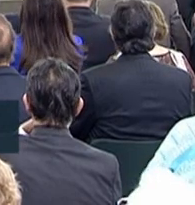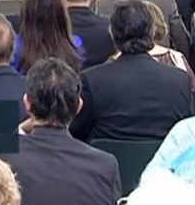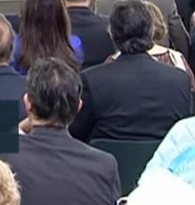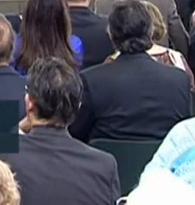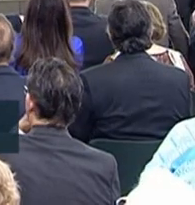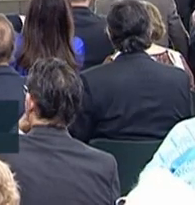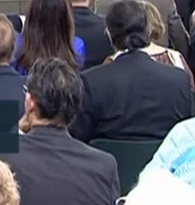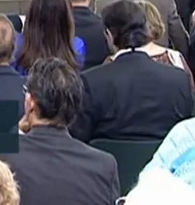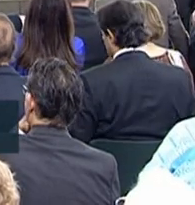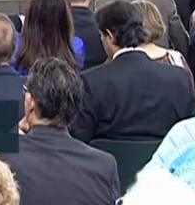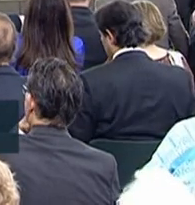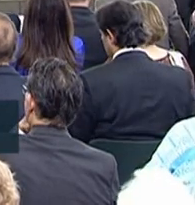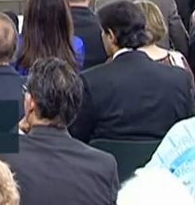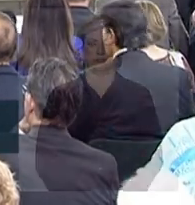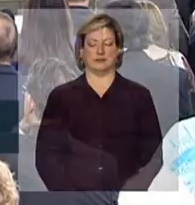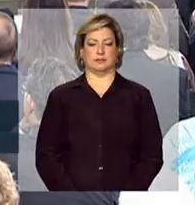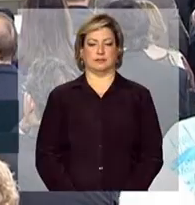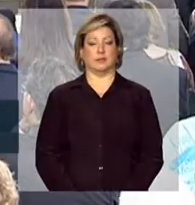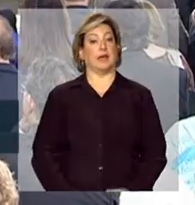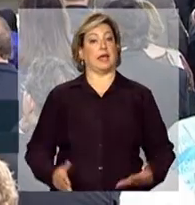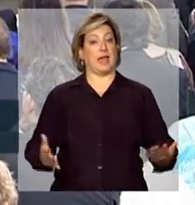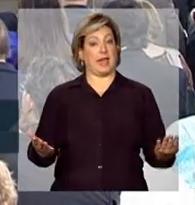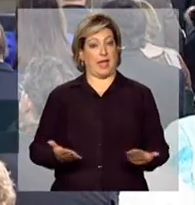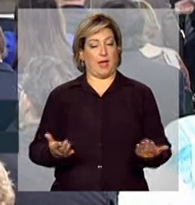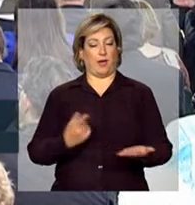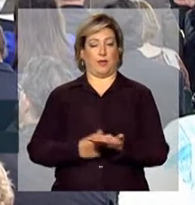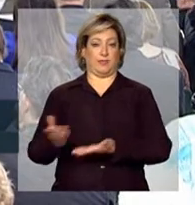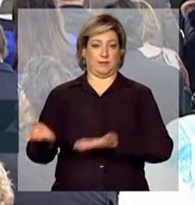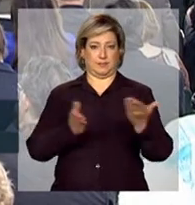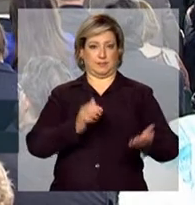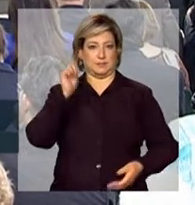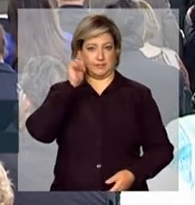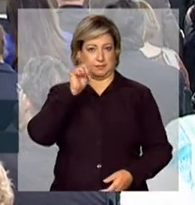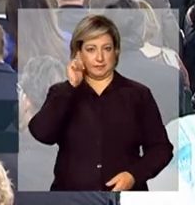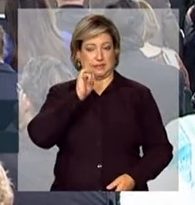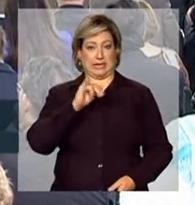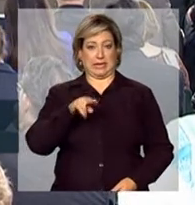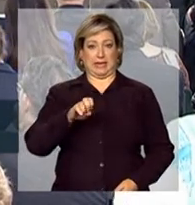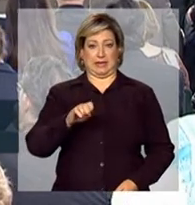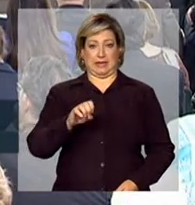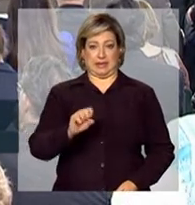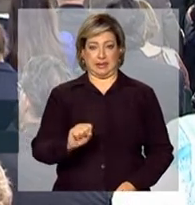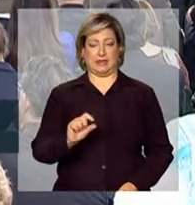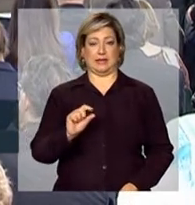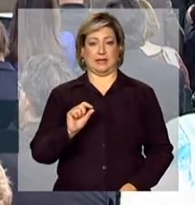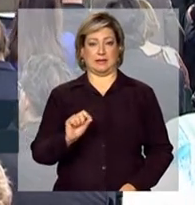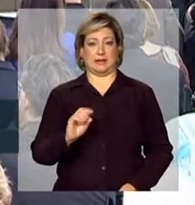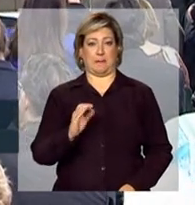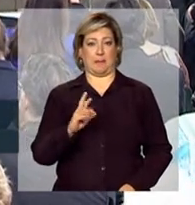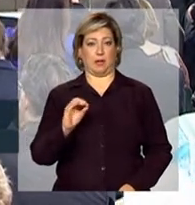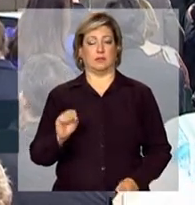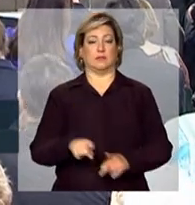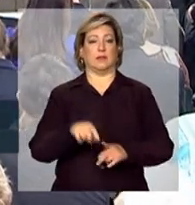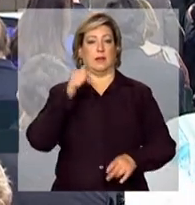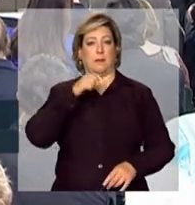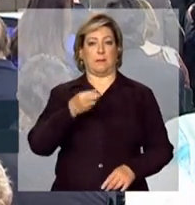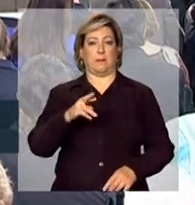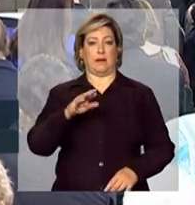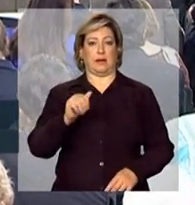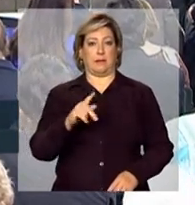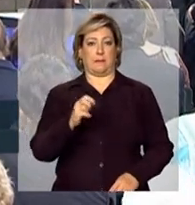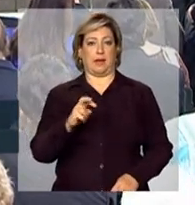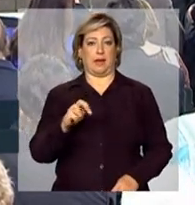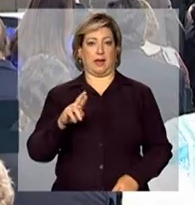a e agora convidamos a senhoras Inês Antônio da Costa Barros e Maria do Carmo de